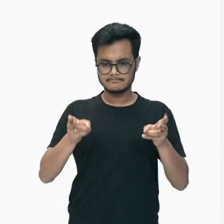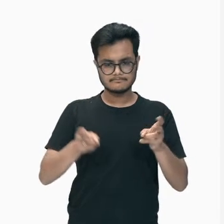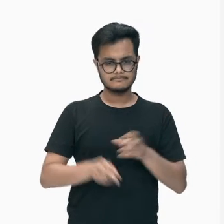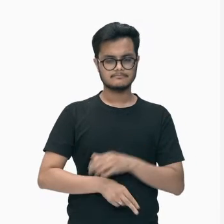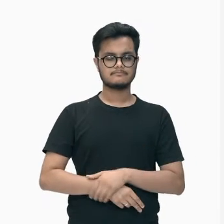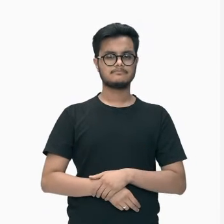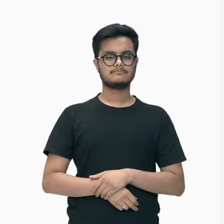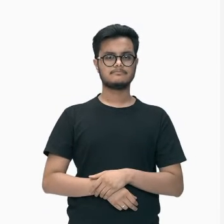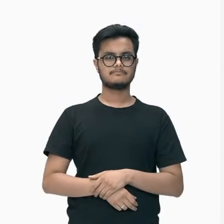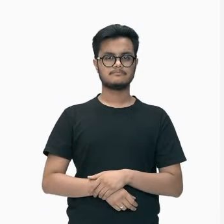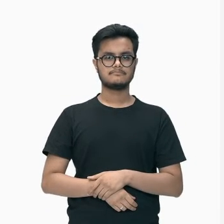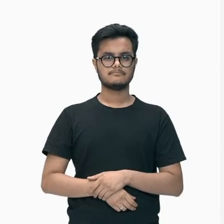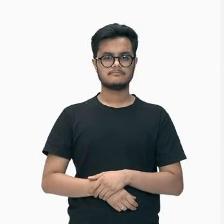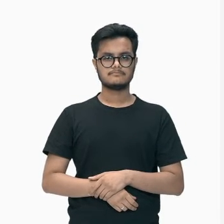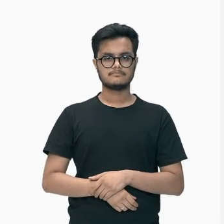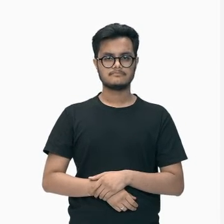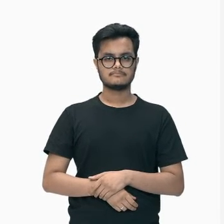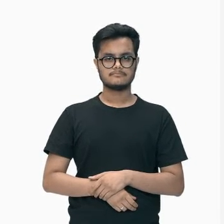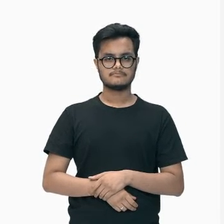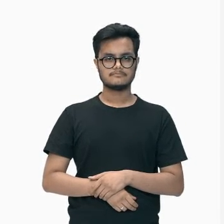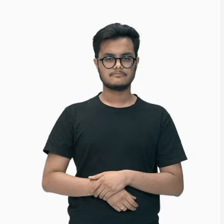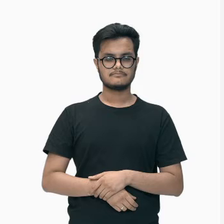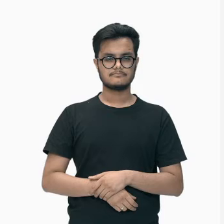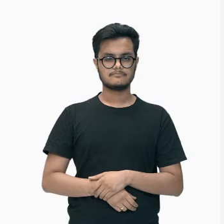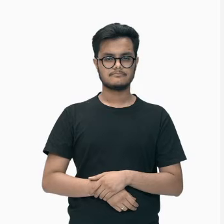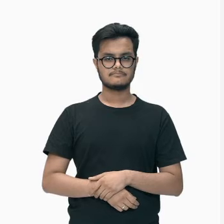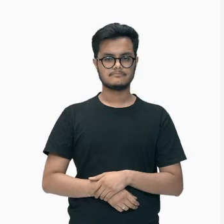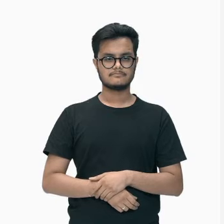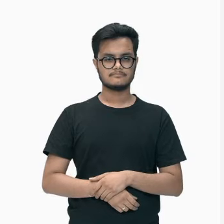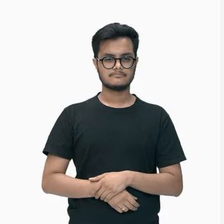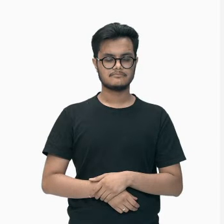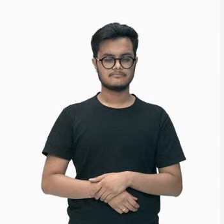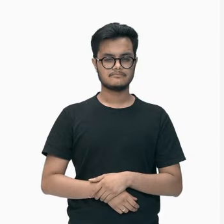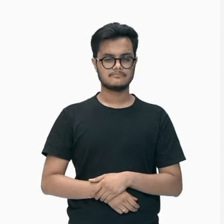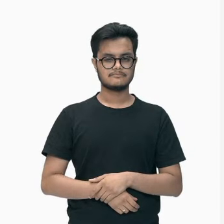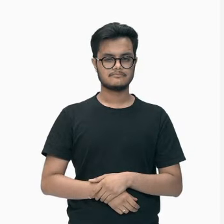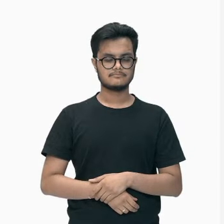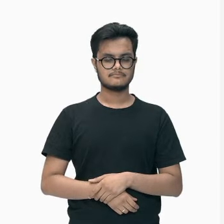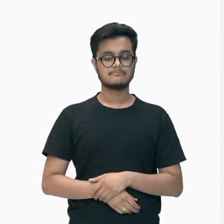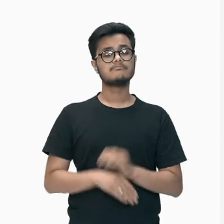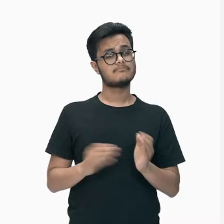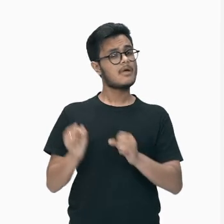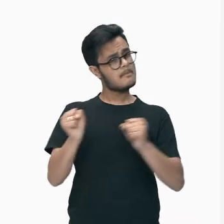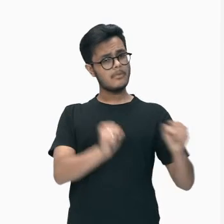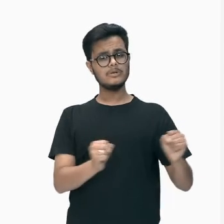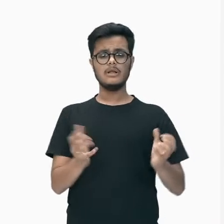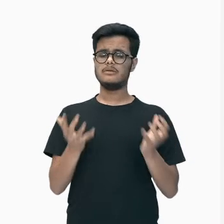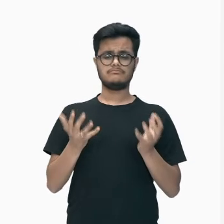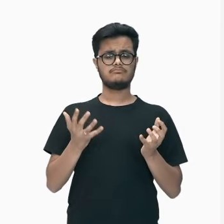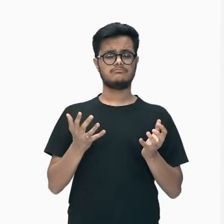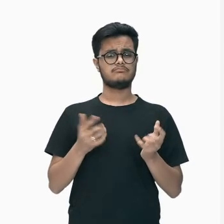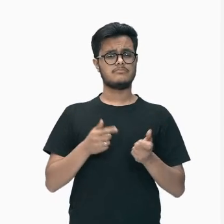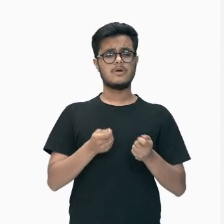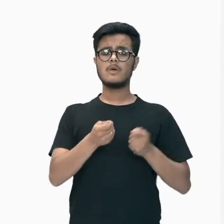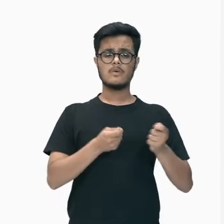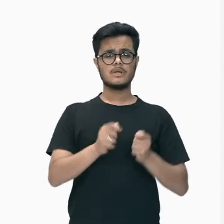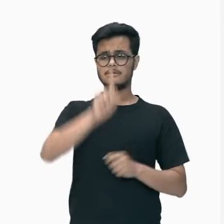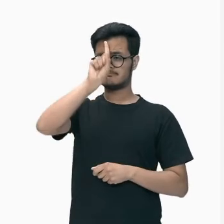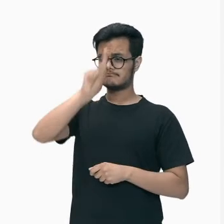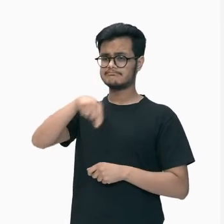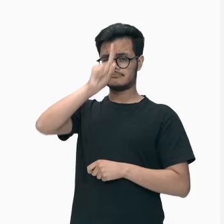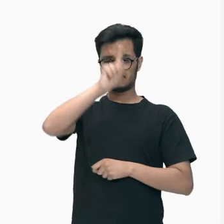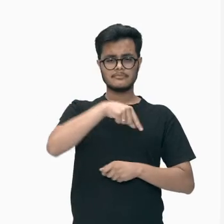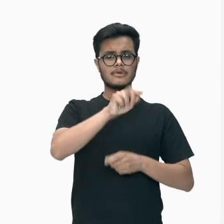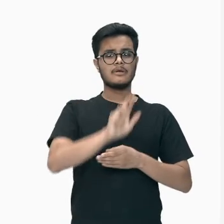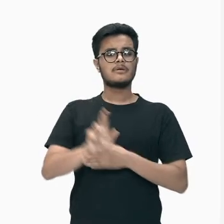quase que semelhantemente, né? Eles queriam a mesma coisa, eles queriam o poder, eles queriam ter a hegemonia do poder, e